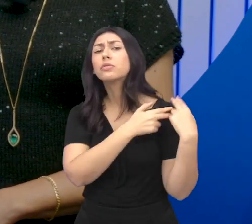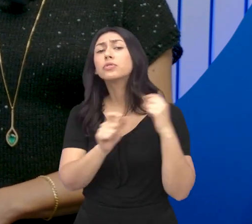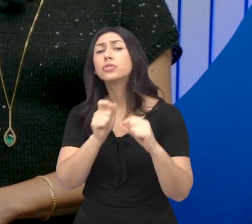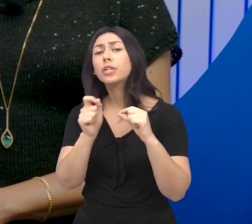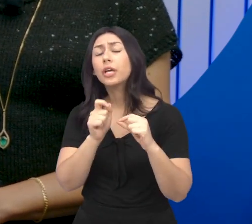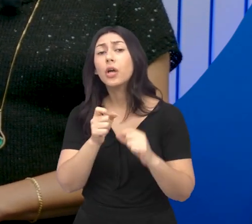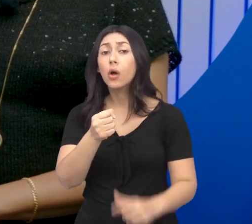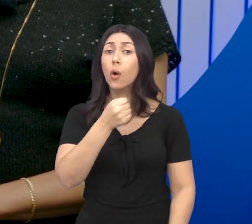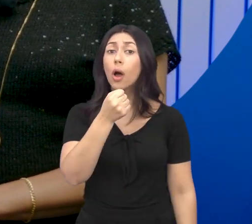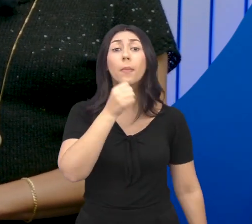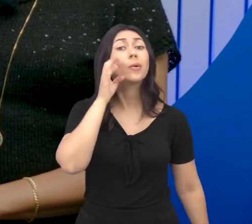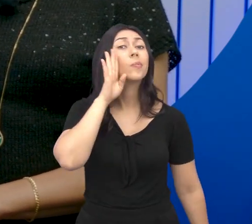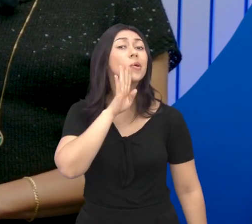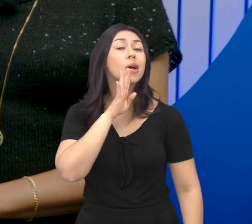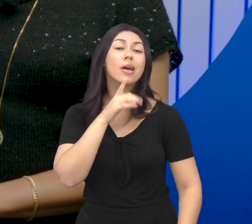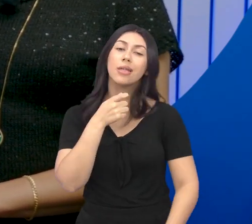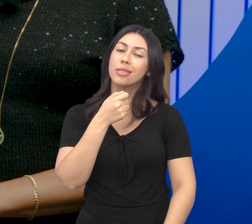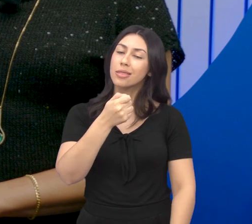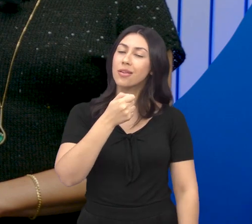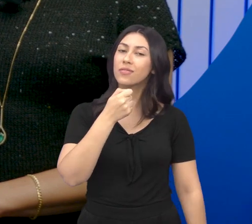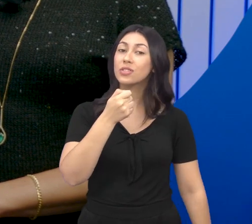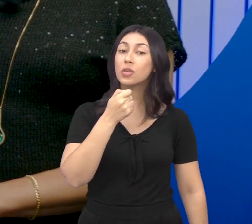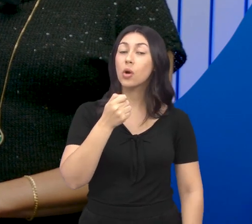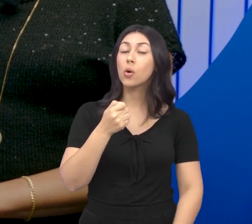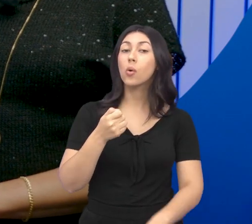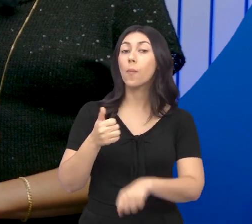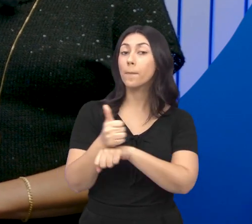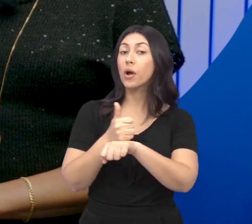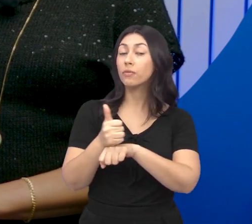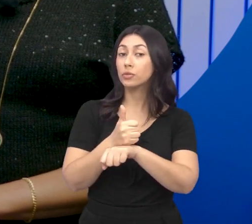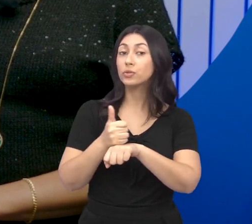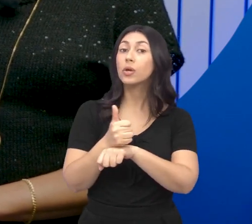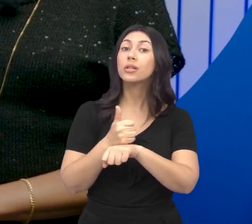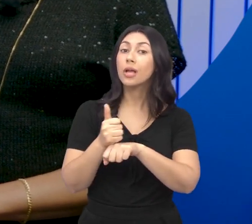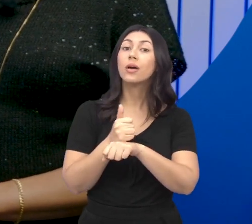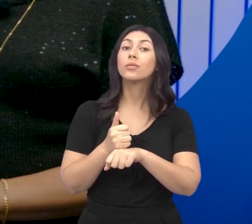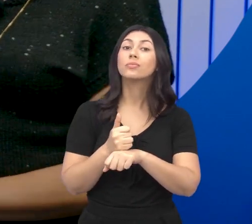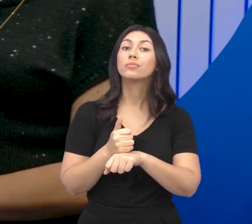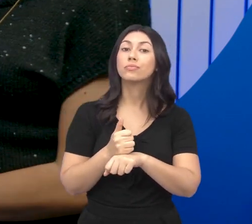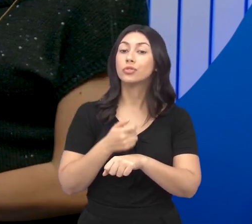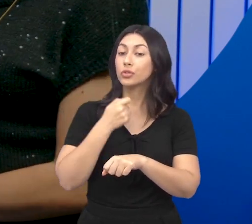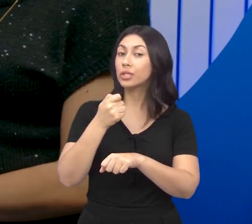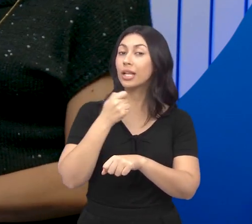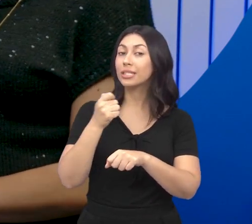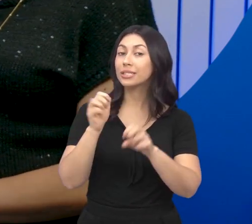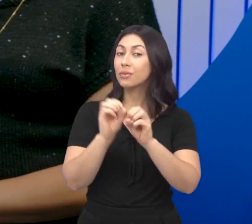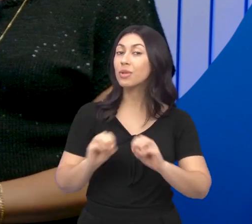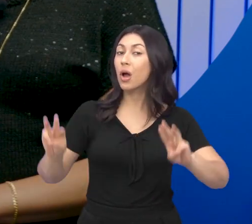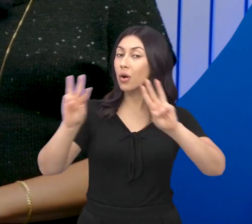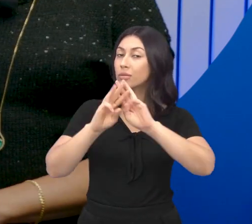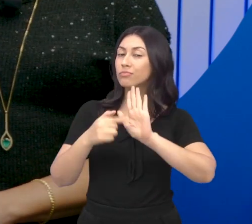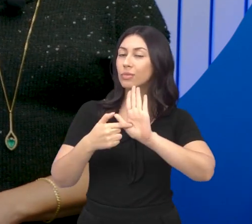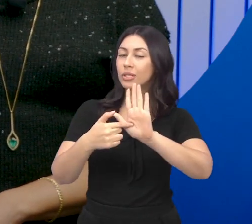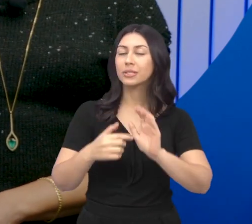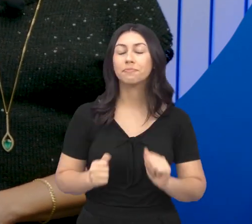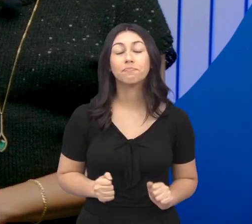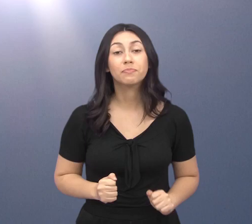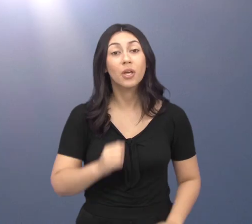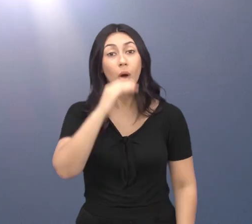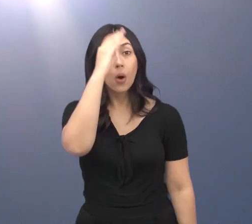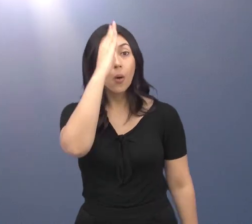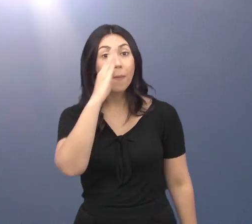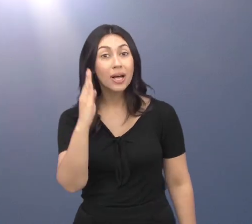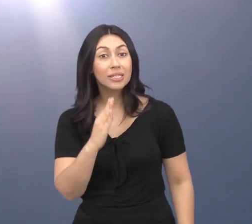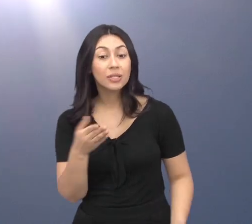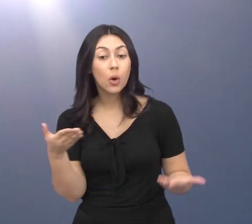O repórter Paulo Ricardo entrevistou um cientista político e um jornalista da ONU e traz essas informações para a gente.